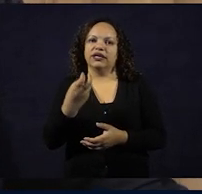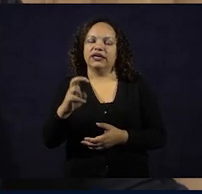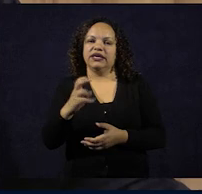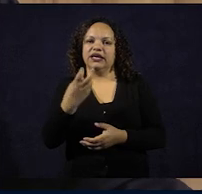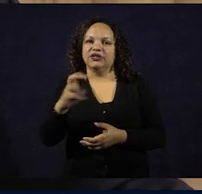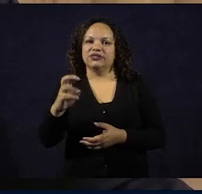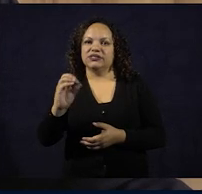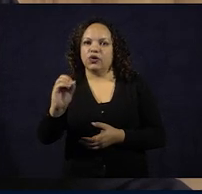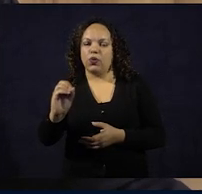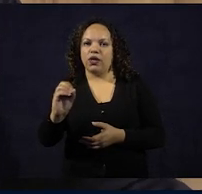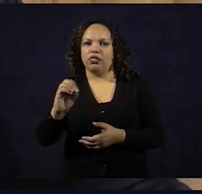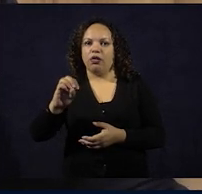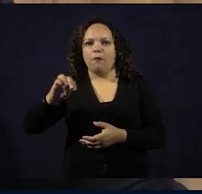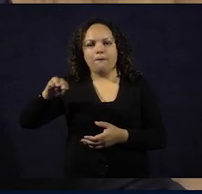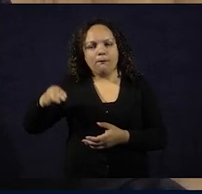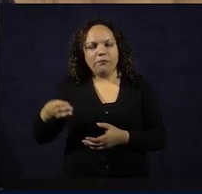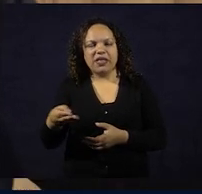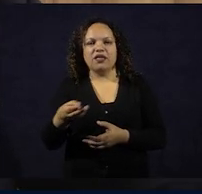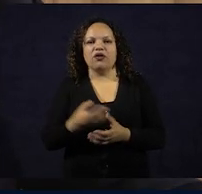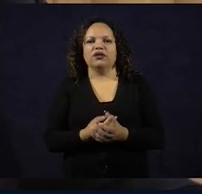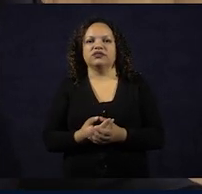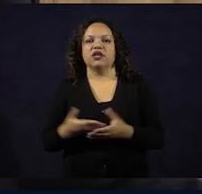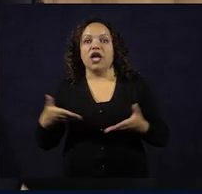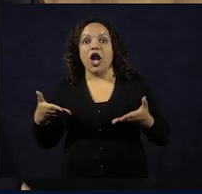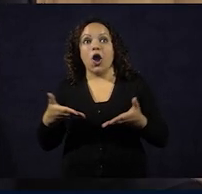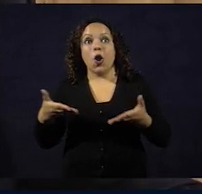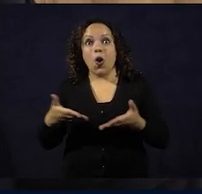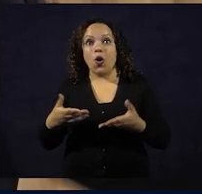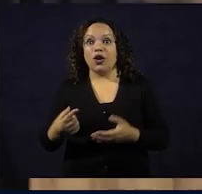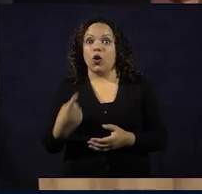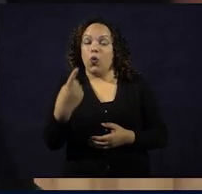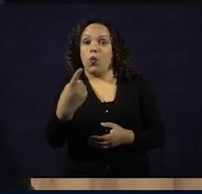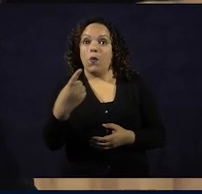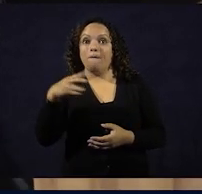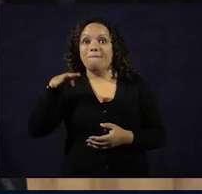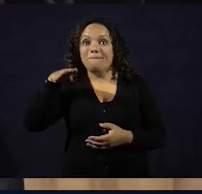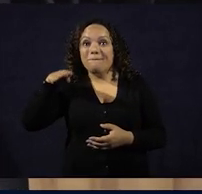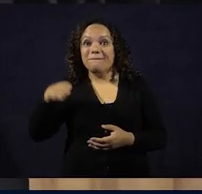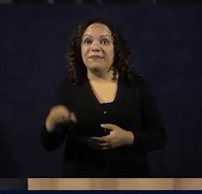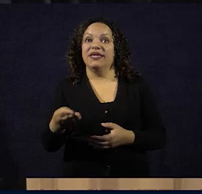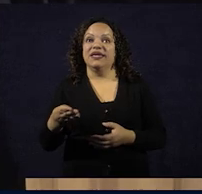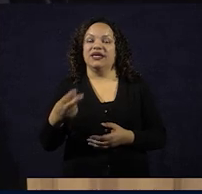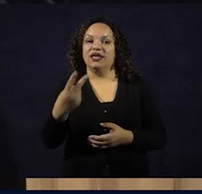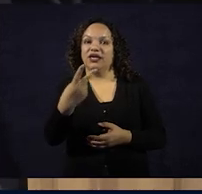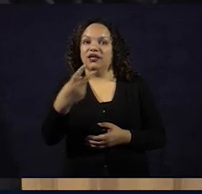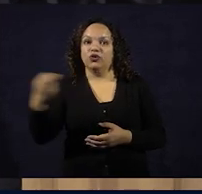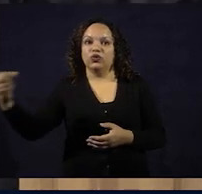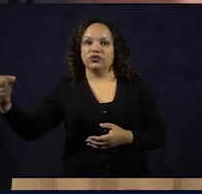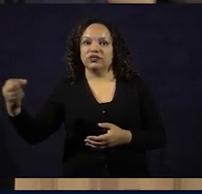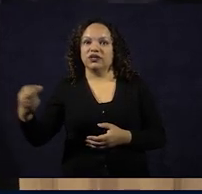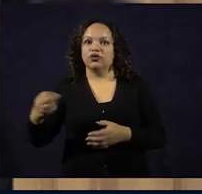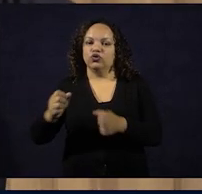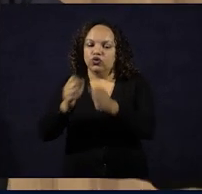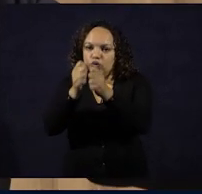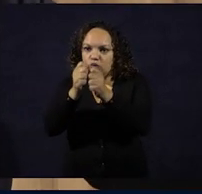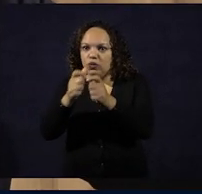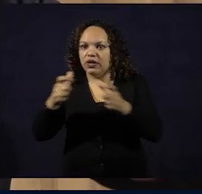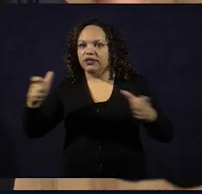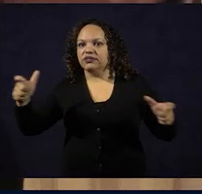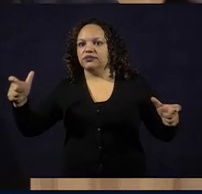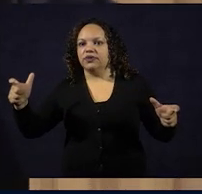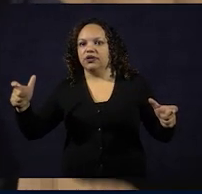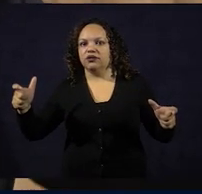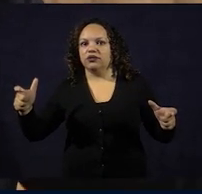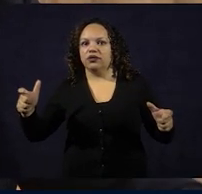milhões mas está permitindo a empresa fazer um investimento de um bi 200 em três anos dando o crescimento orgânico né nas unidades